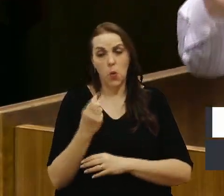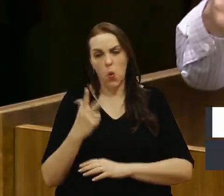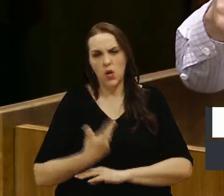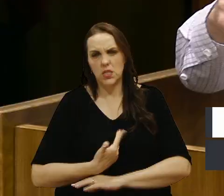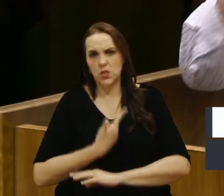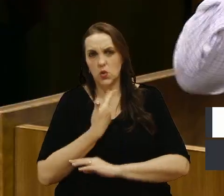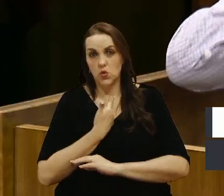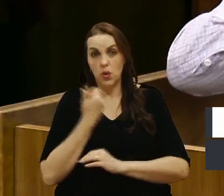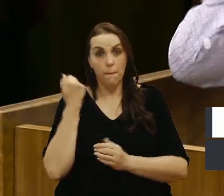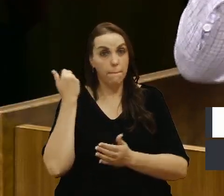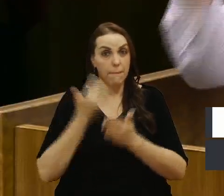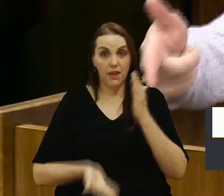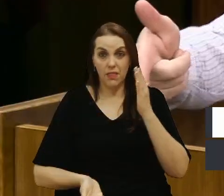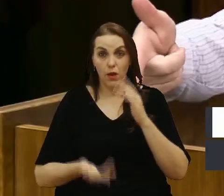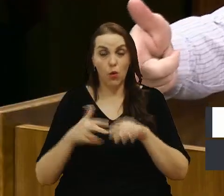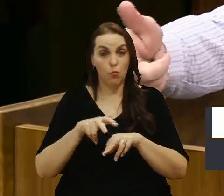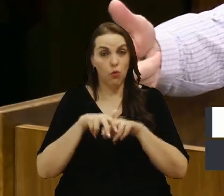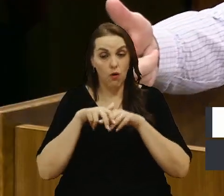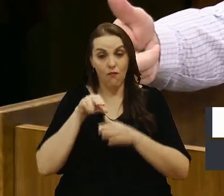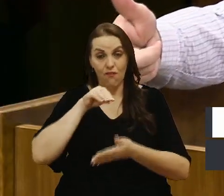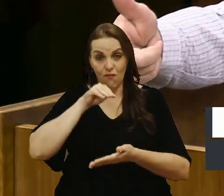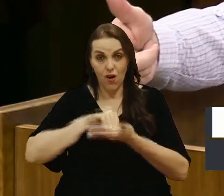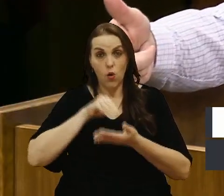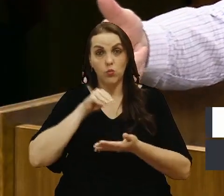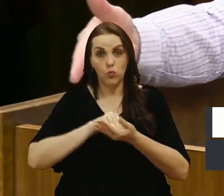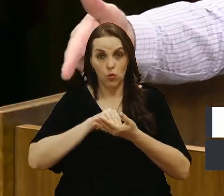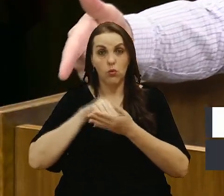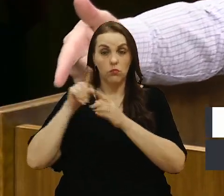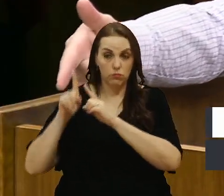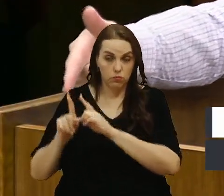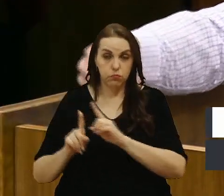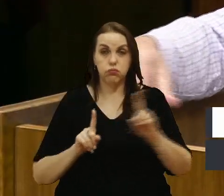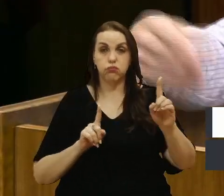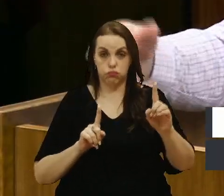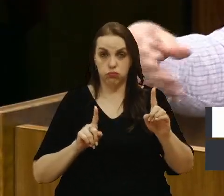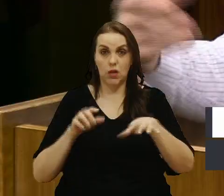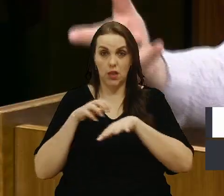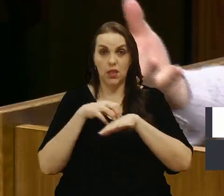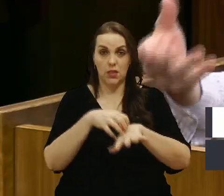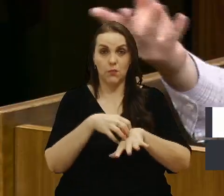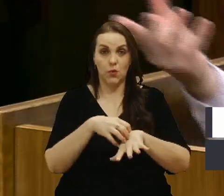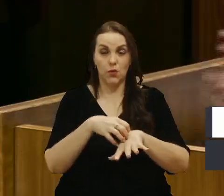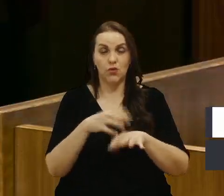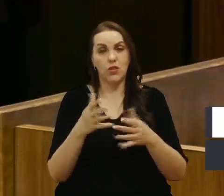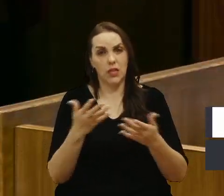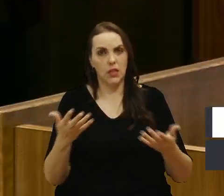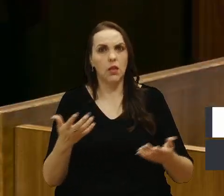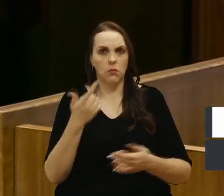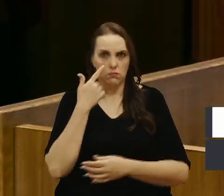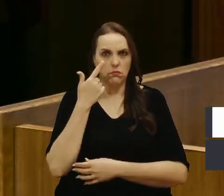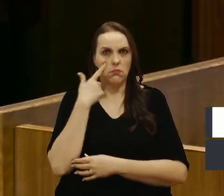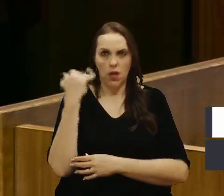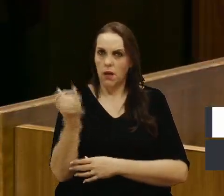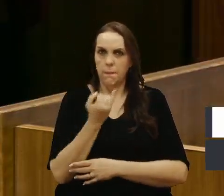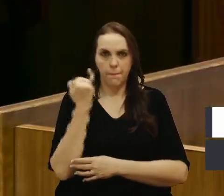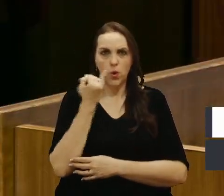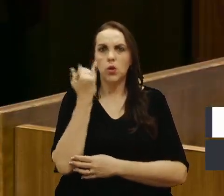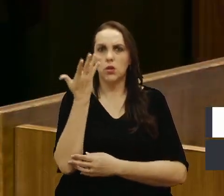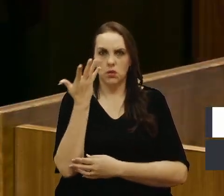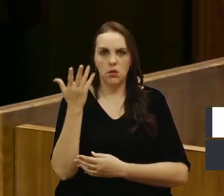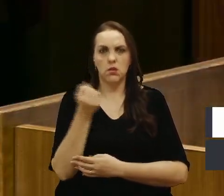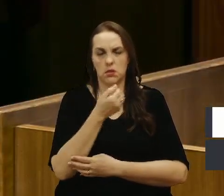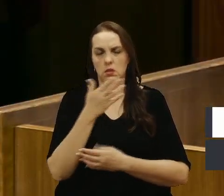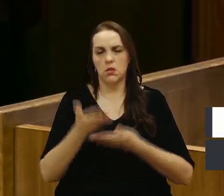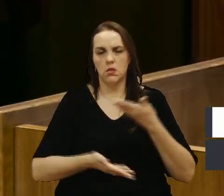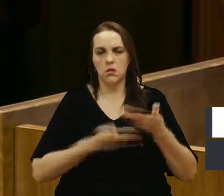lembro, e acabaram perdendo por falta de deslocamento de transporte. Então vejam como é essencial um serviço